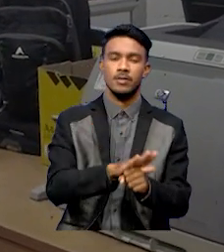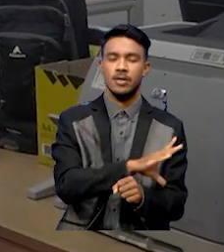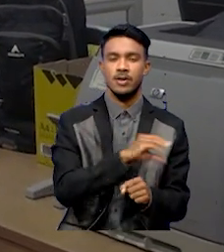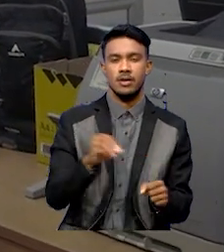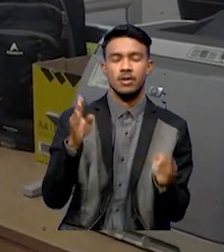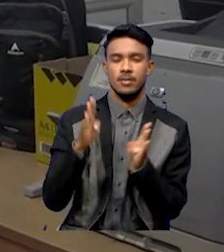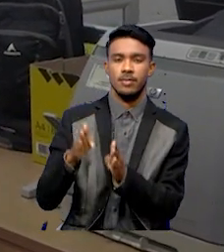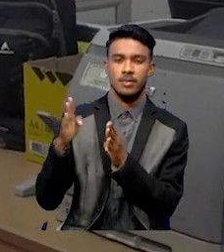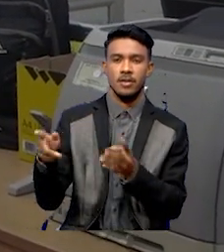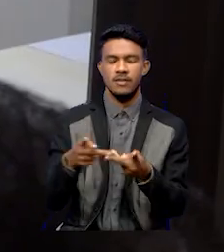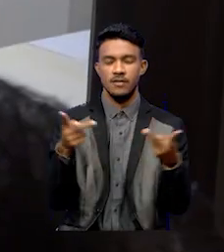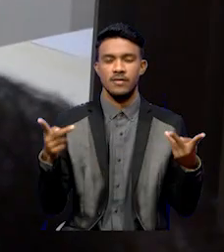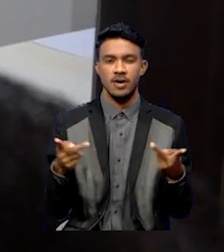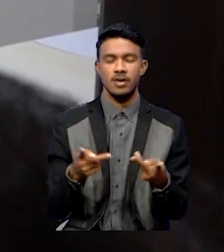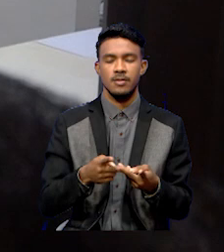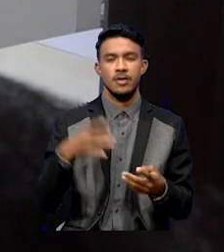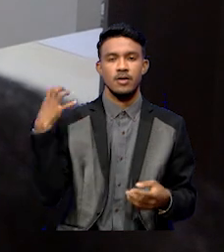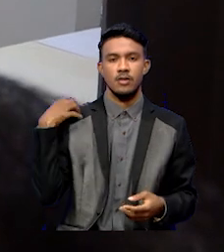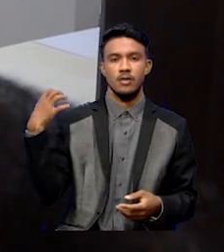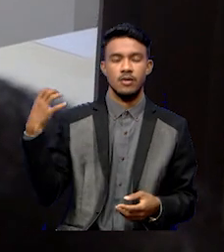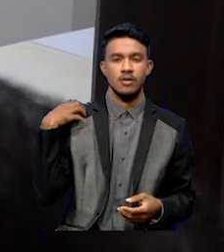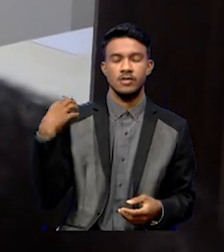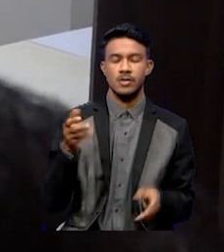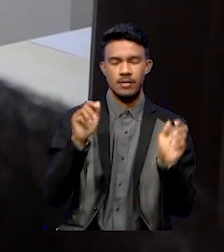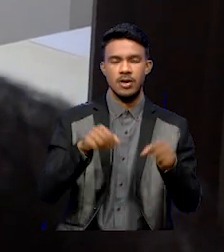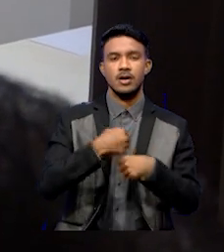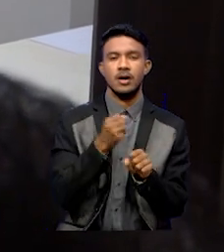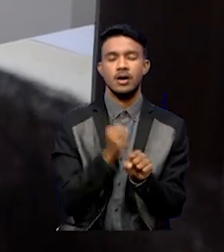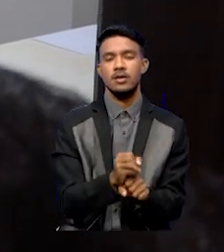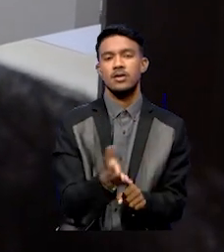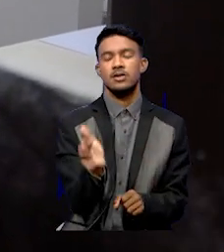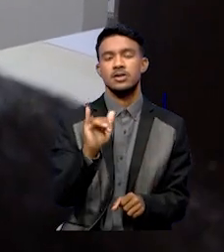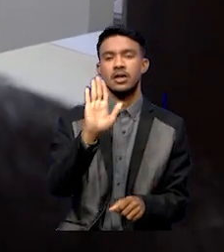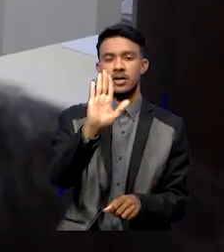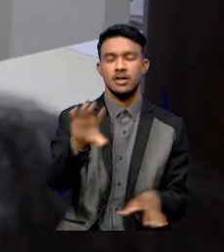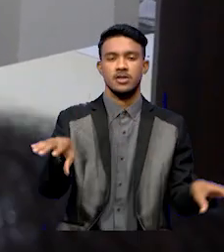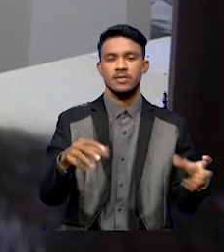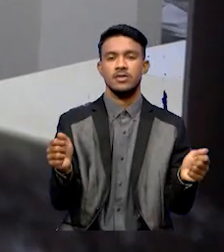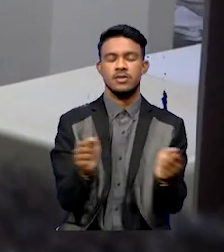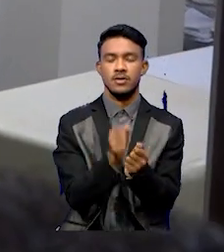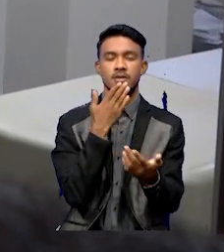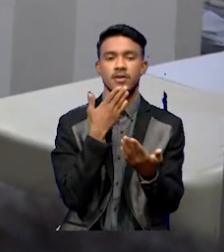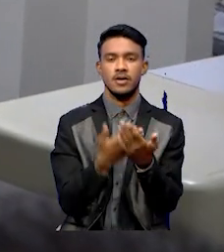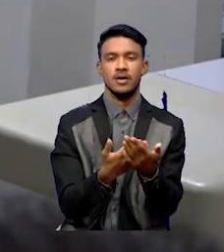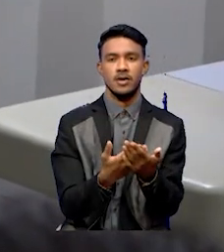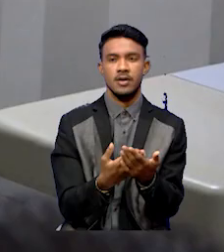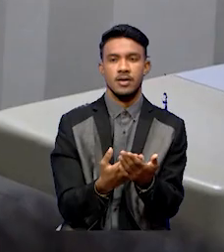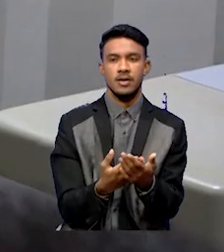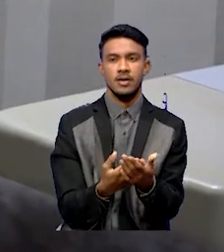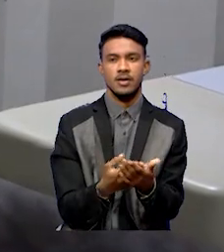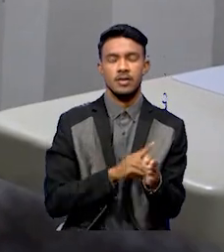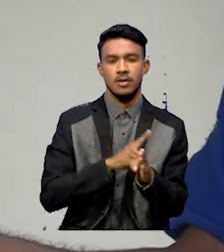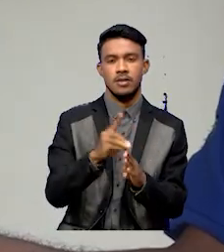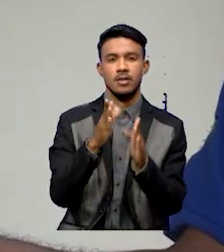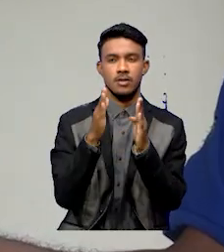prepara condição ba direção ne nune direção bele hala o sirene serviço hodia. Gabinete ministro na kloke